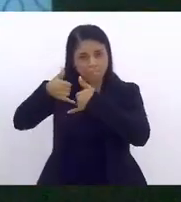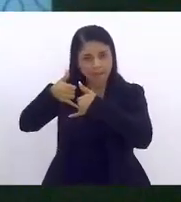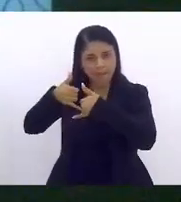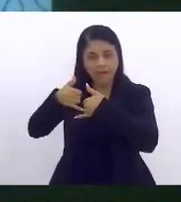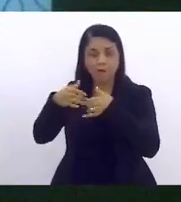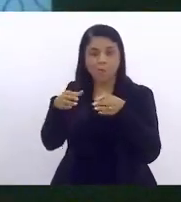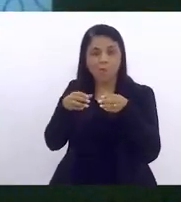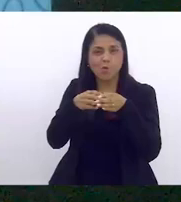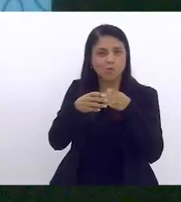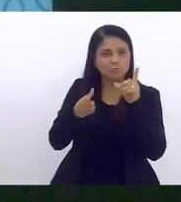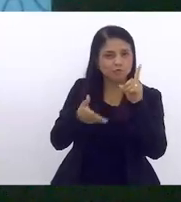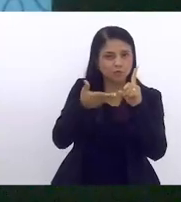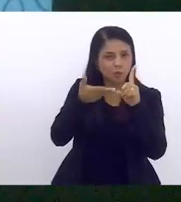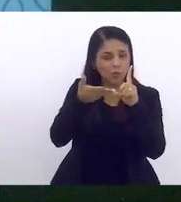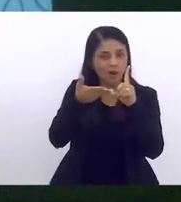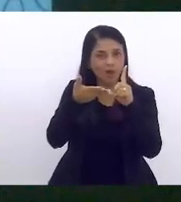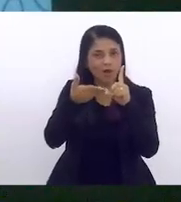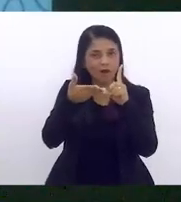para fazer